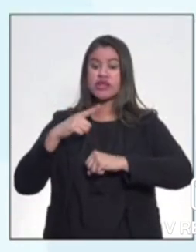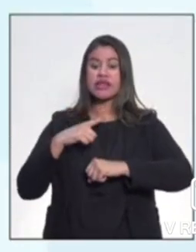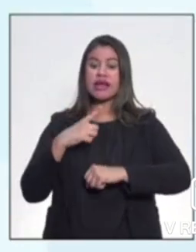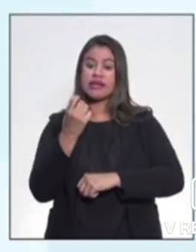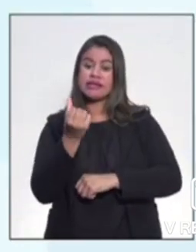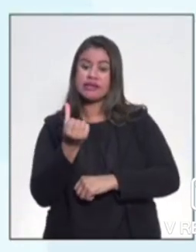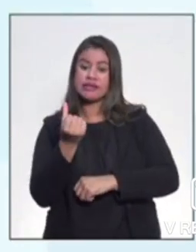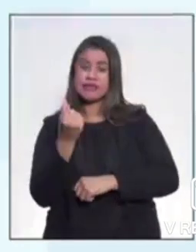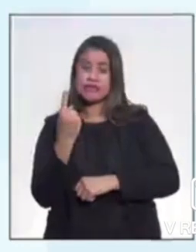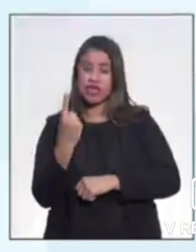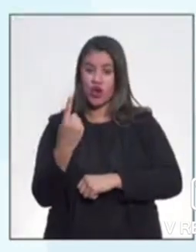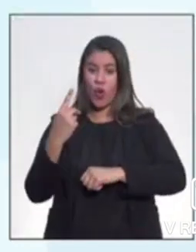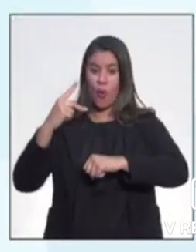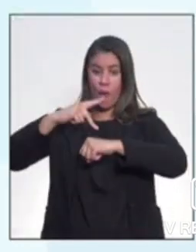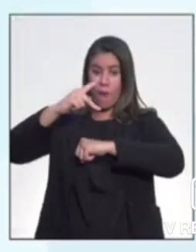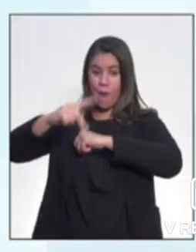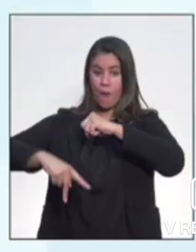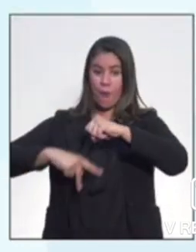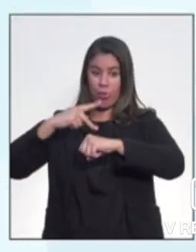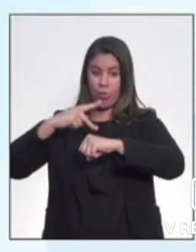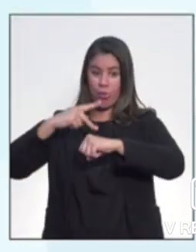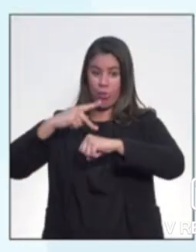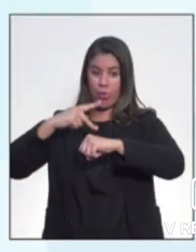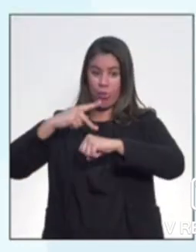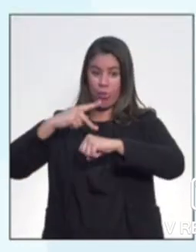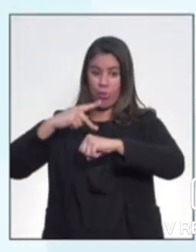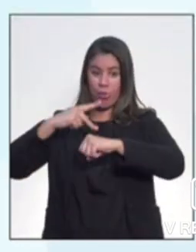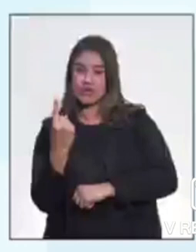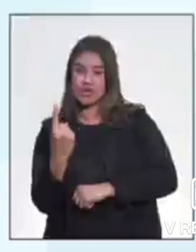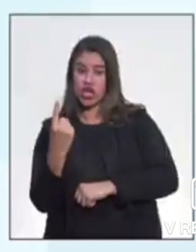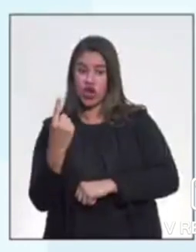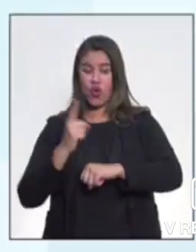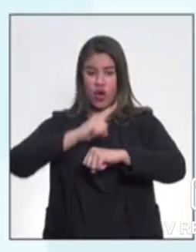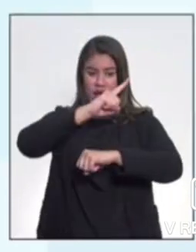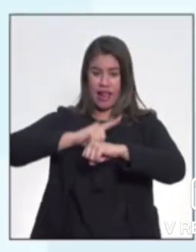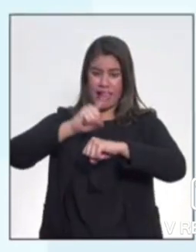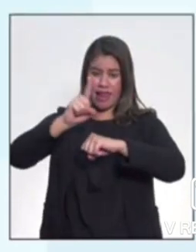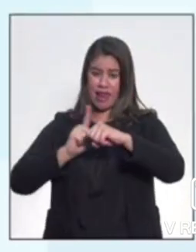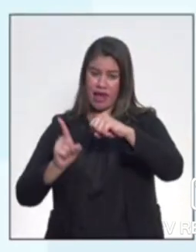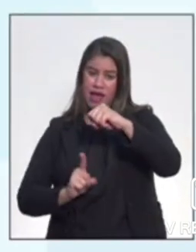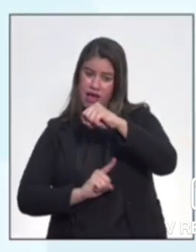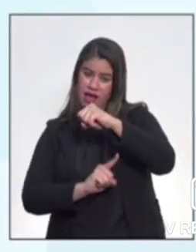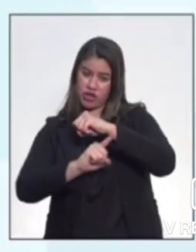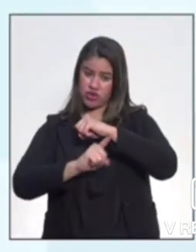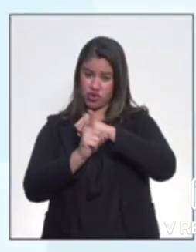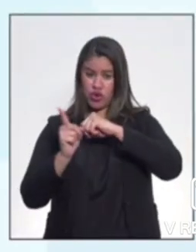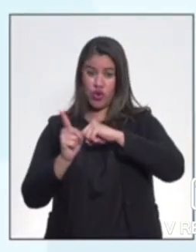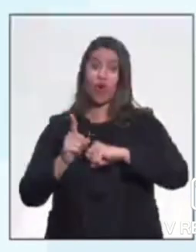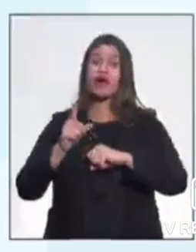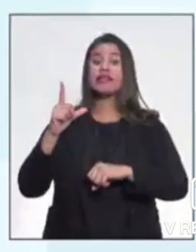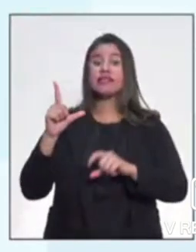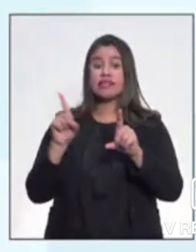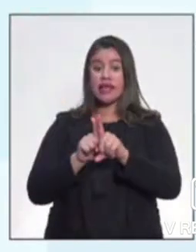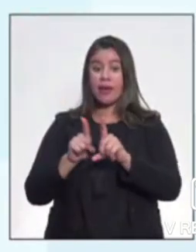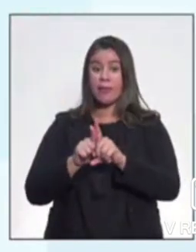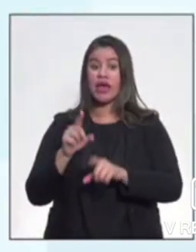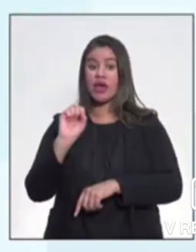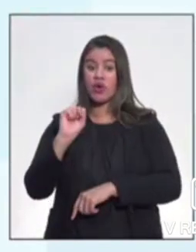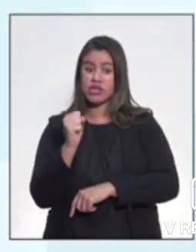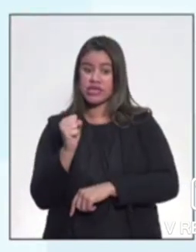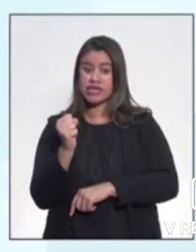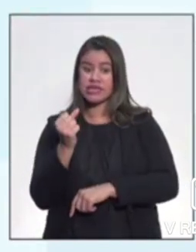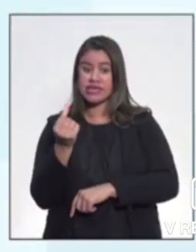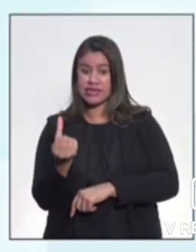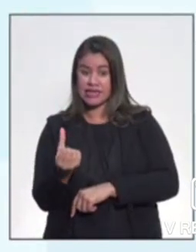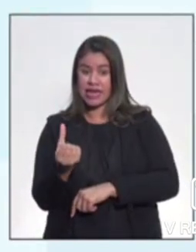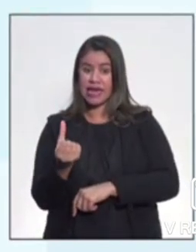prótons, 61 elétrons e 86 nêutrons. Eu quero que vocês me falem qual é o número